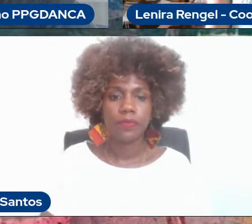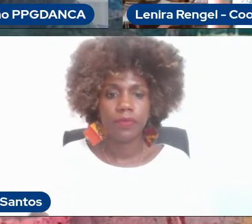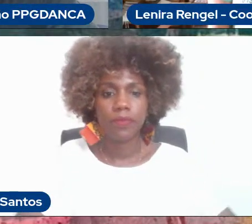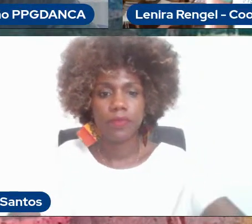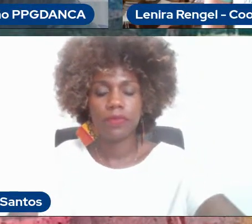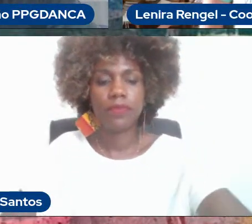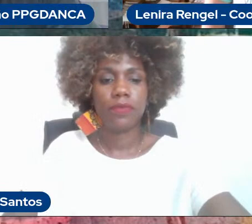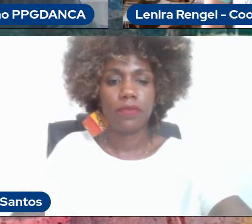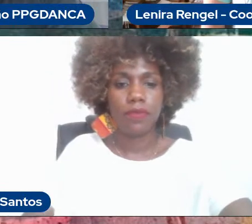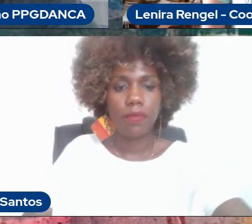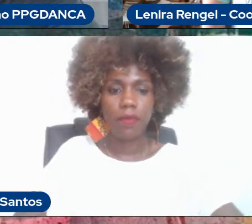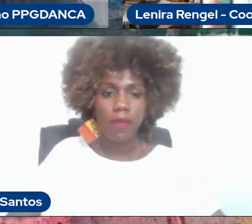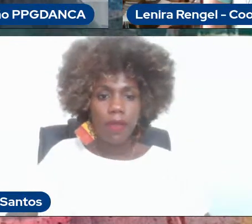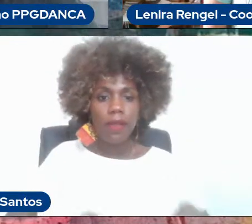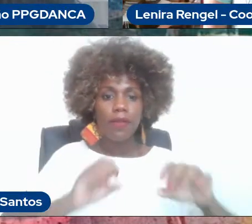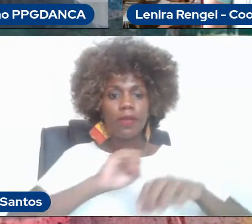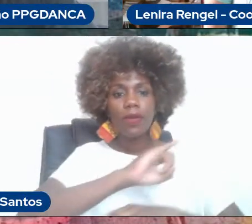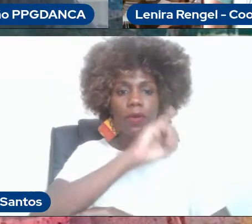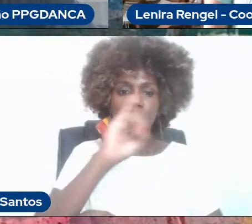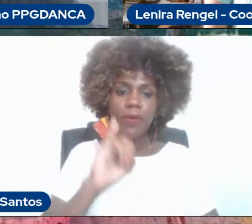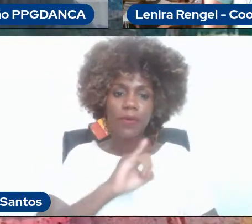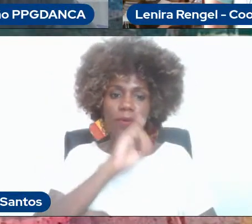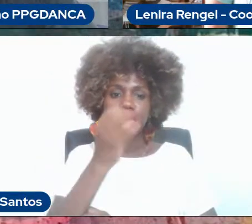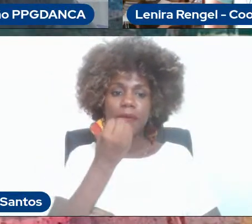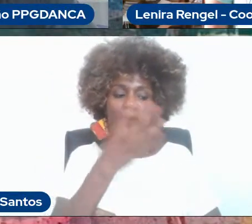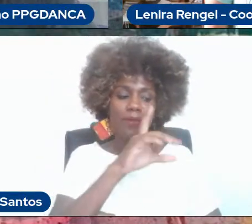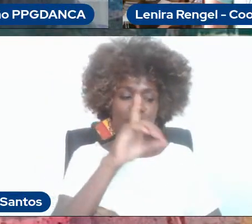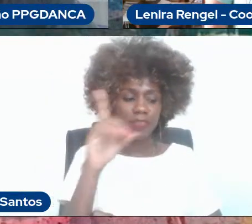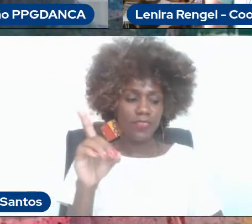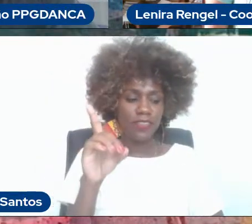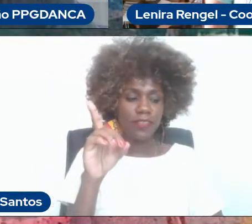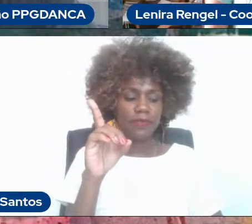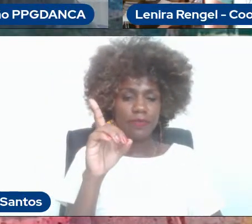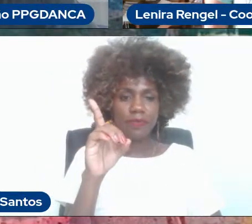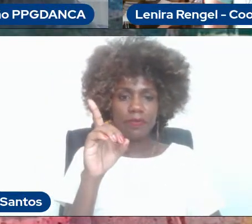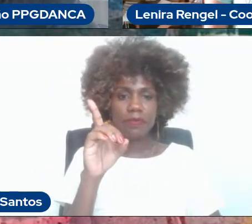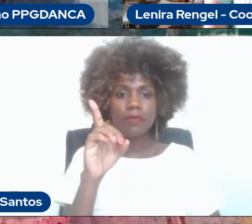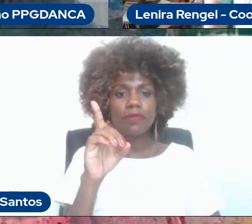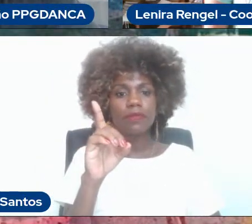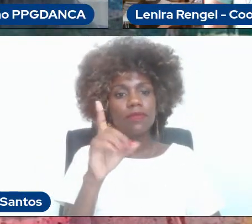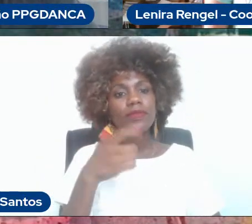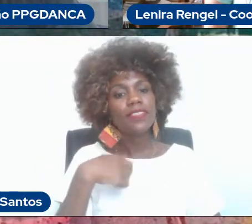Olá, bom dia. Olá,